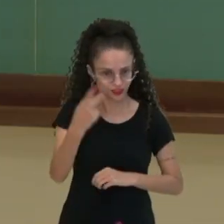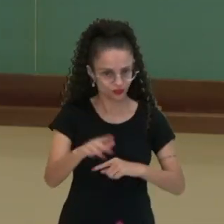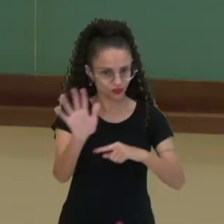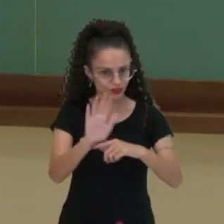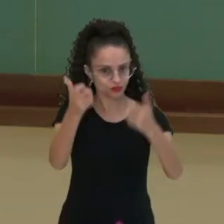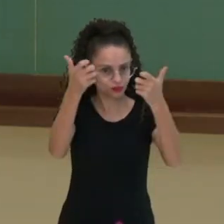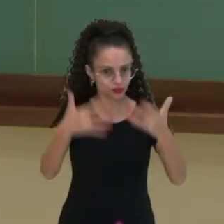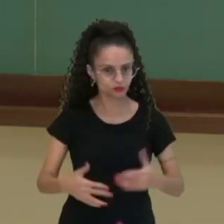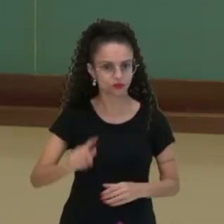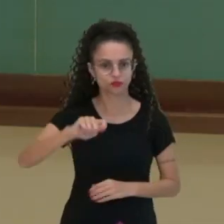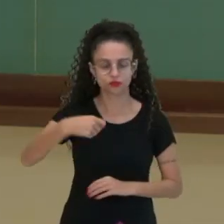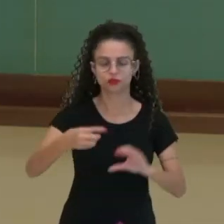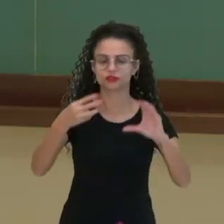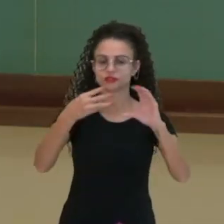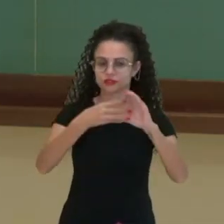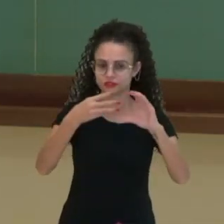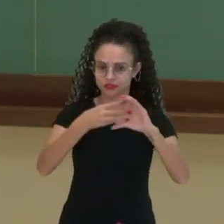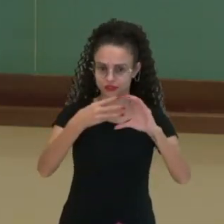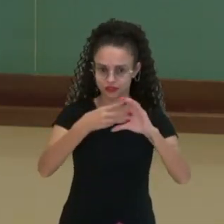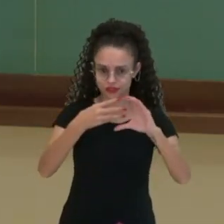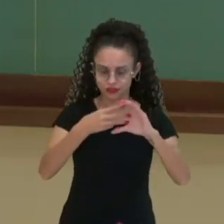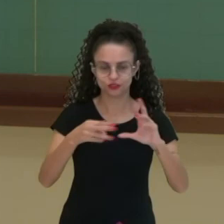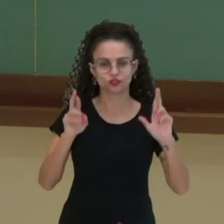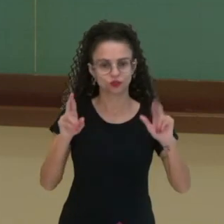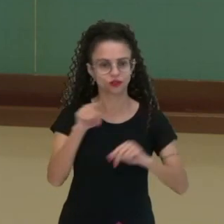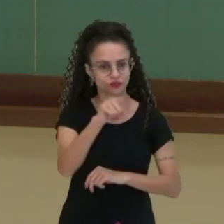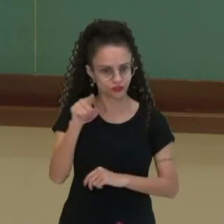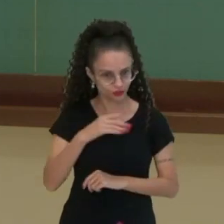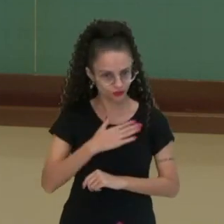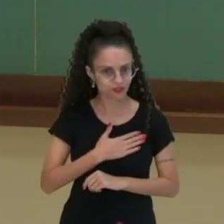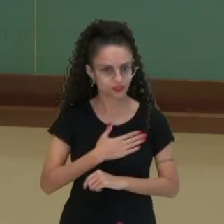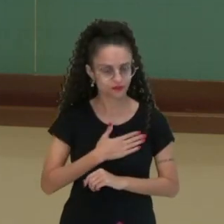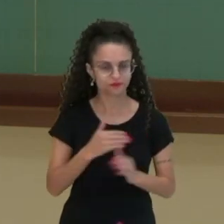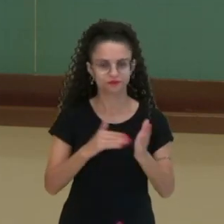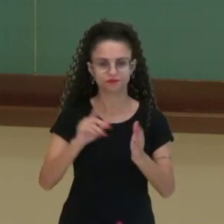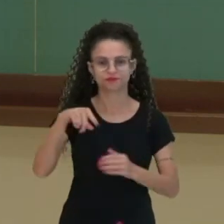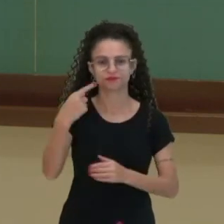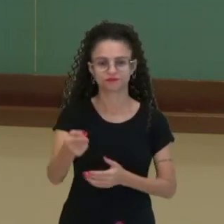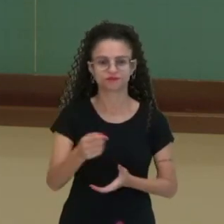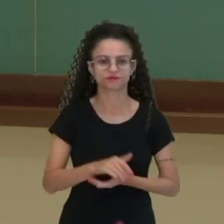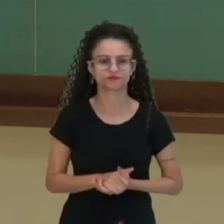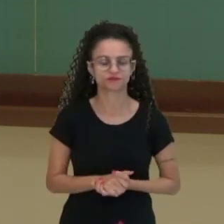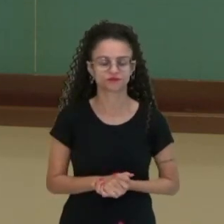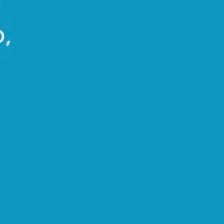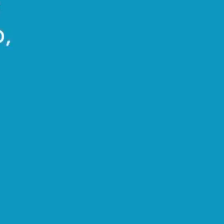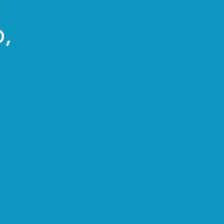vídeo nós falamos sobre célula 1. Espero que você tenha gostado. Até breve!